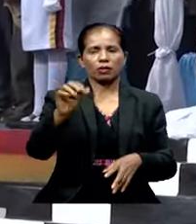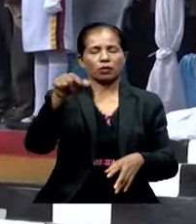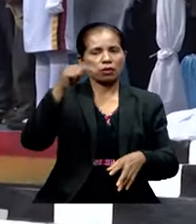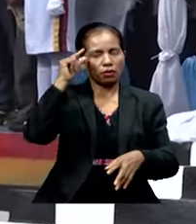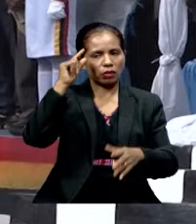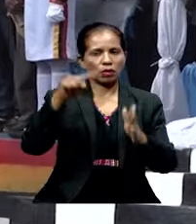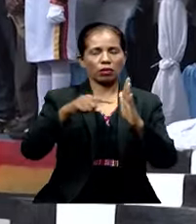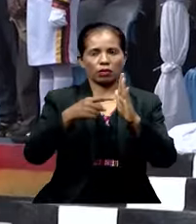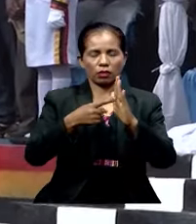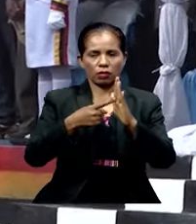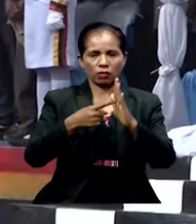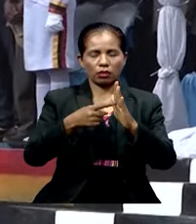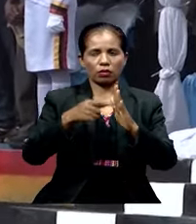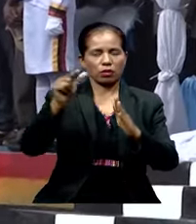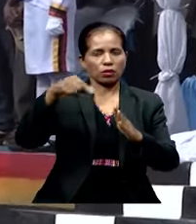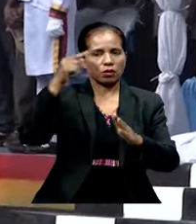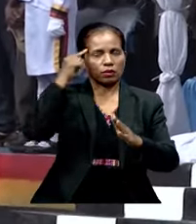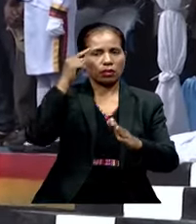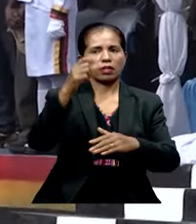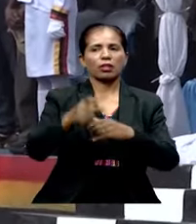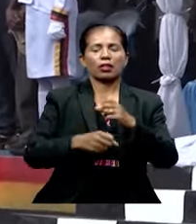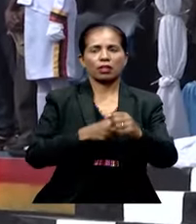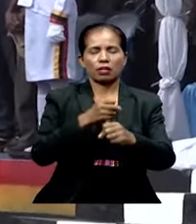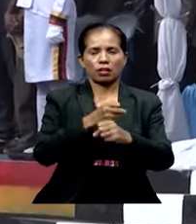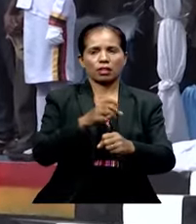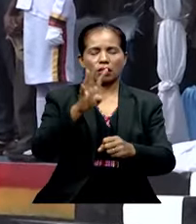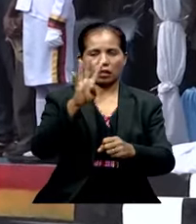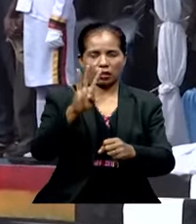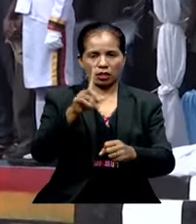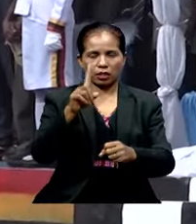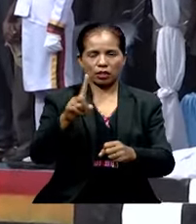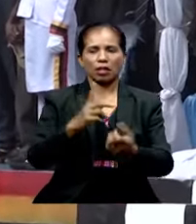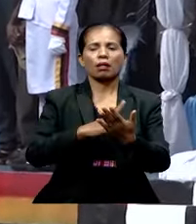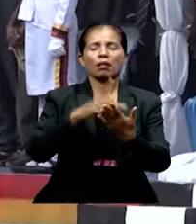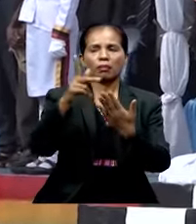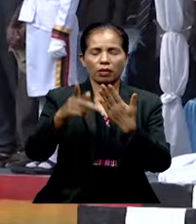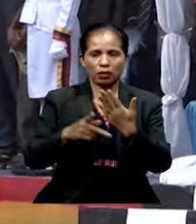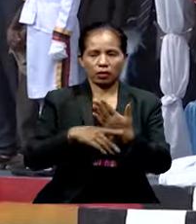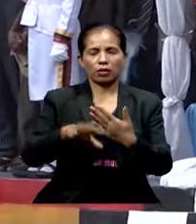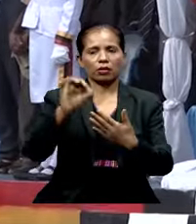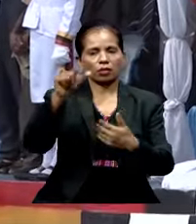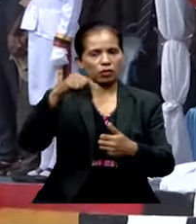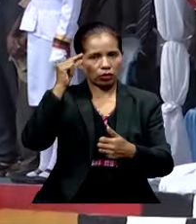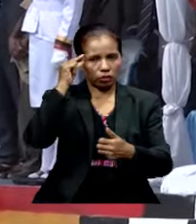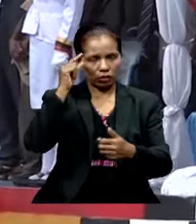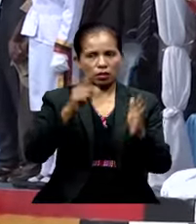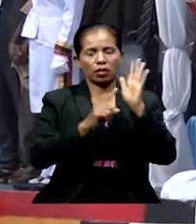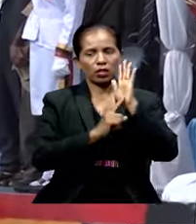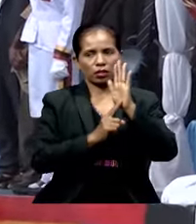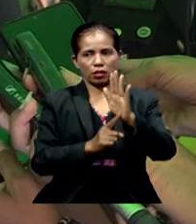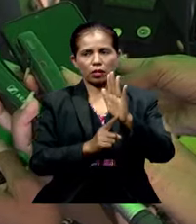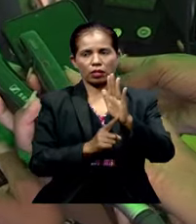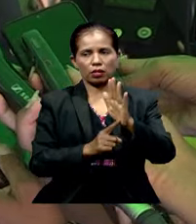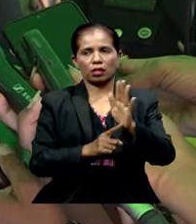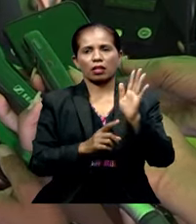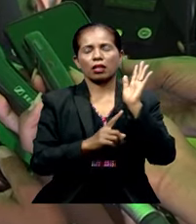e a governação menos que Tinangida. Programas na Bema que nono governo atou, define